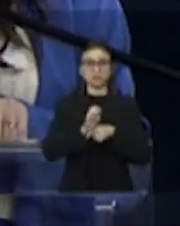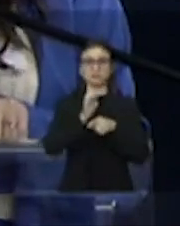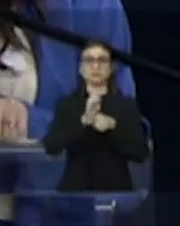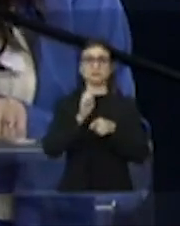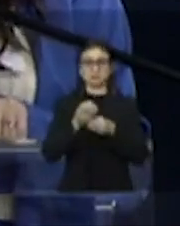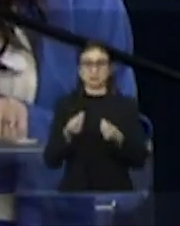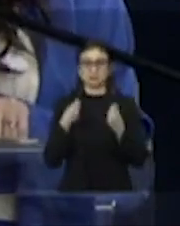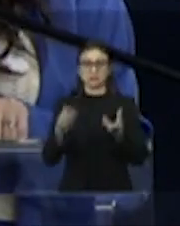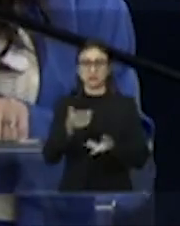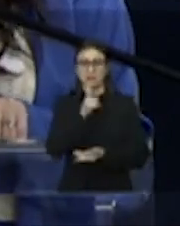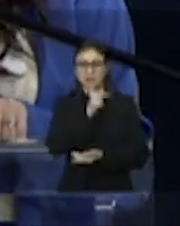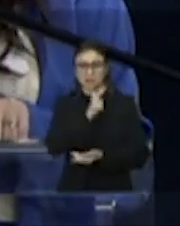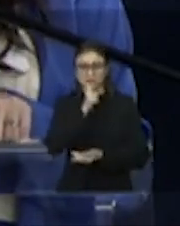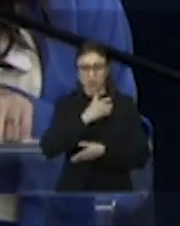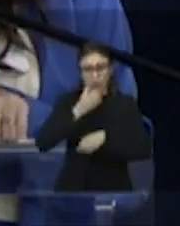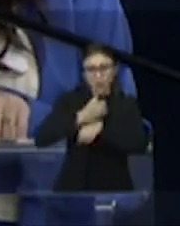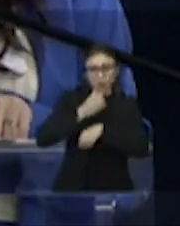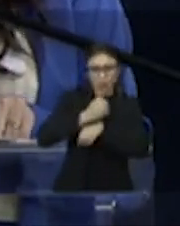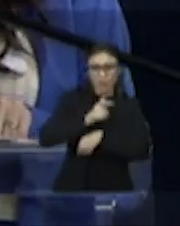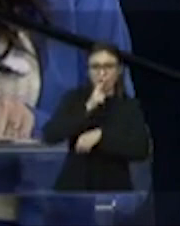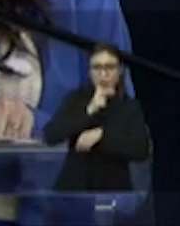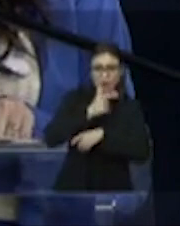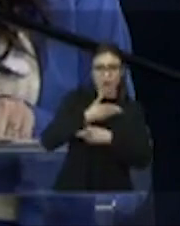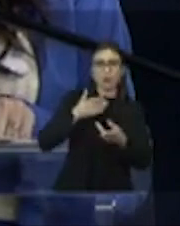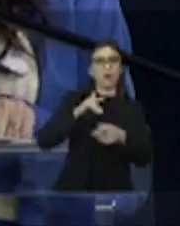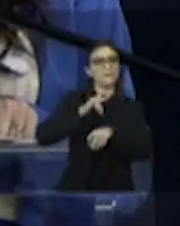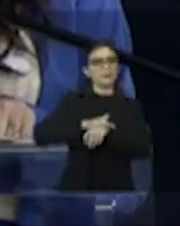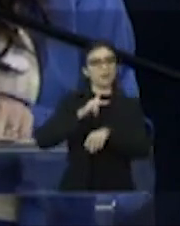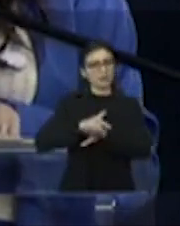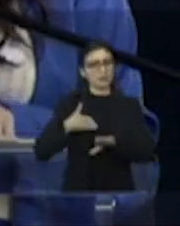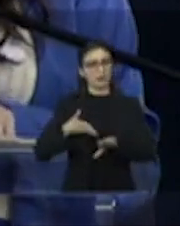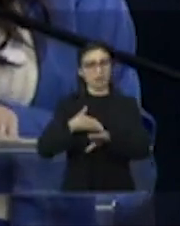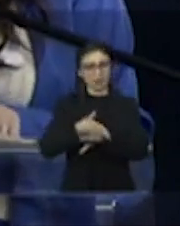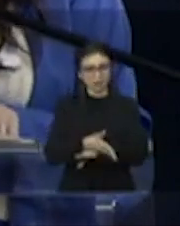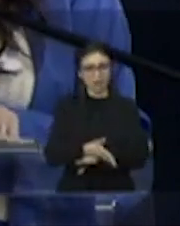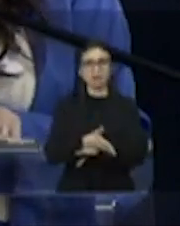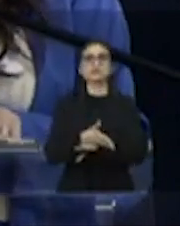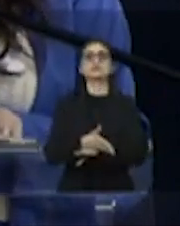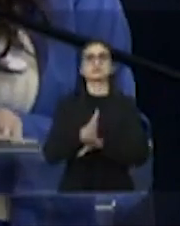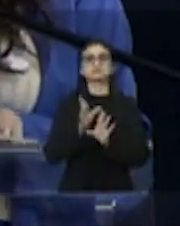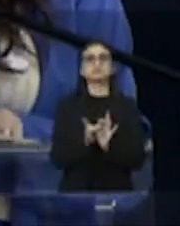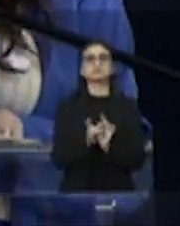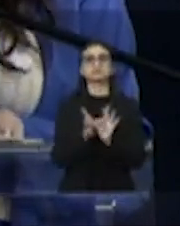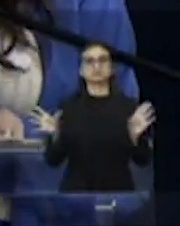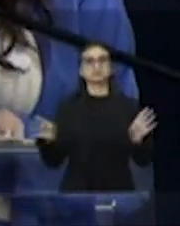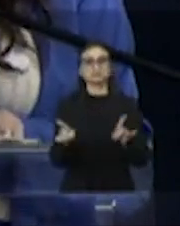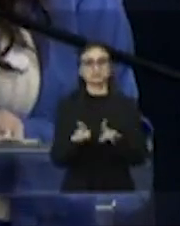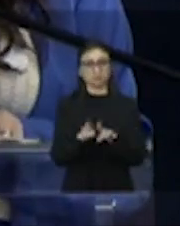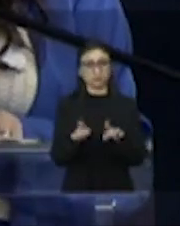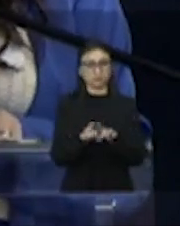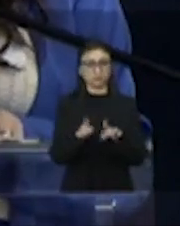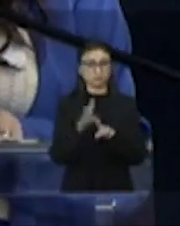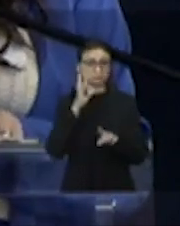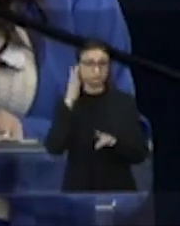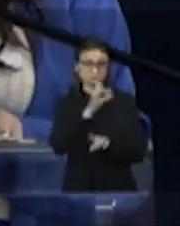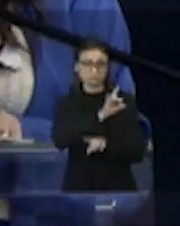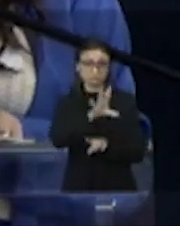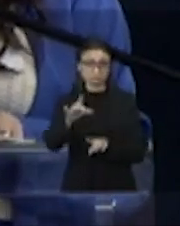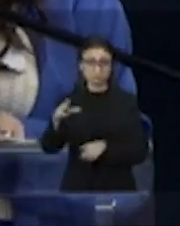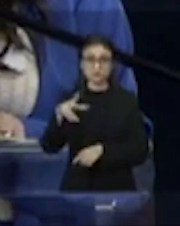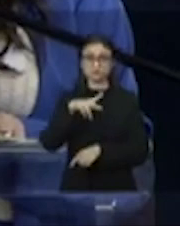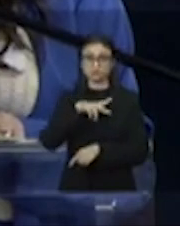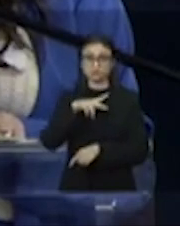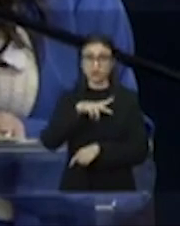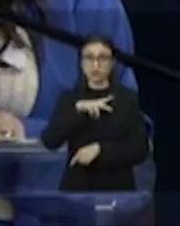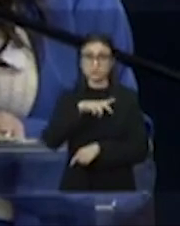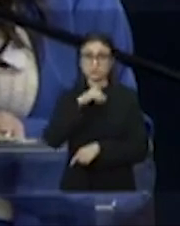fornecerem águas, copos de água e acesso a banheiros quando solicitados, disponibilização de soluções individuais e alternativas quando